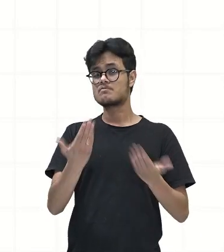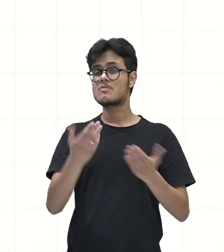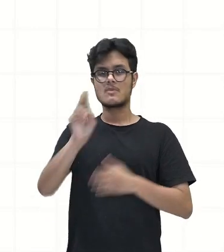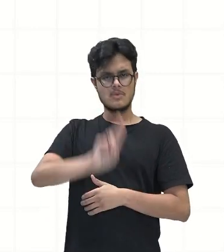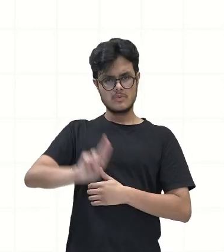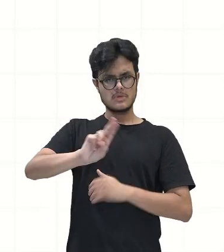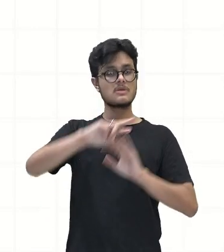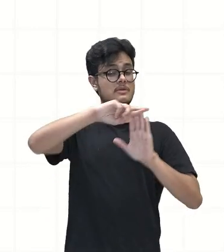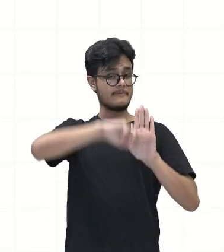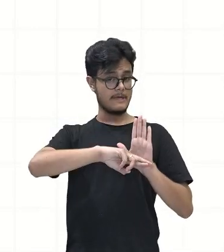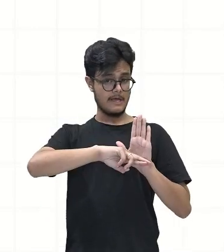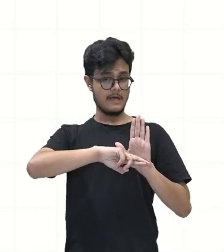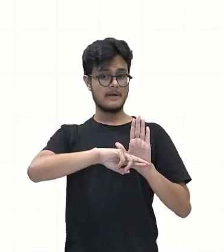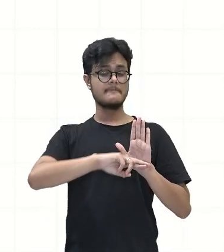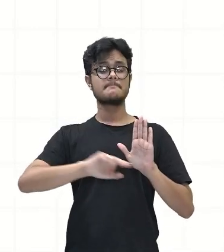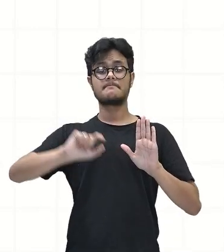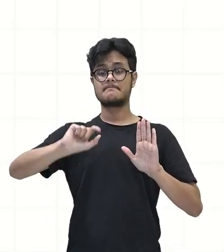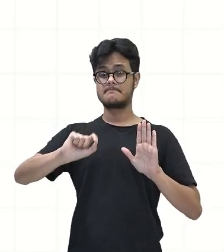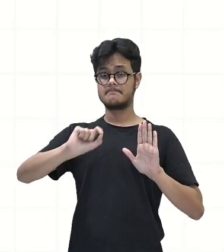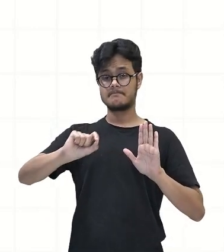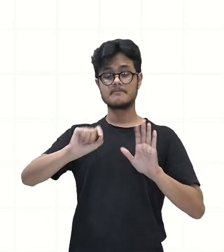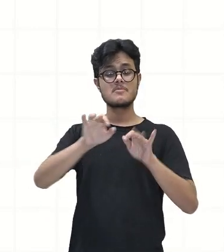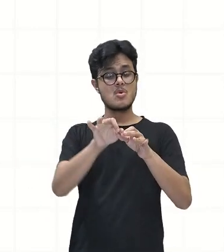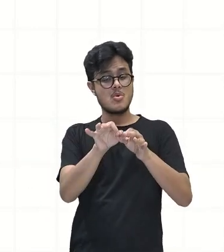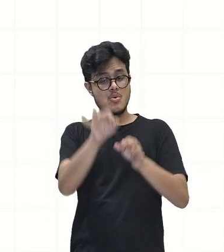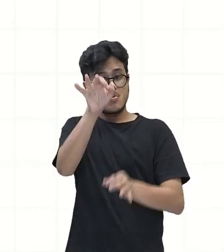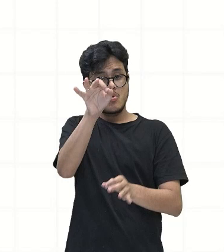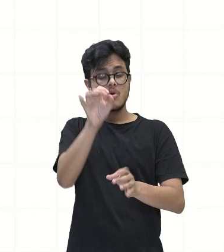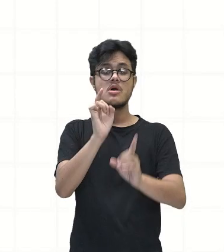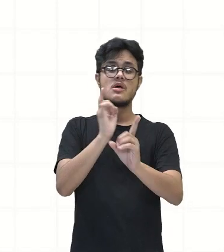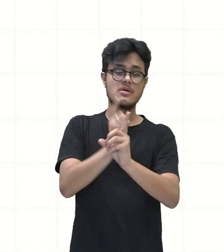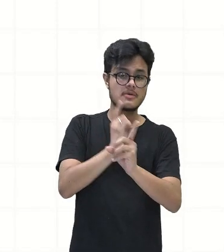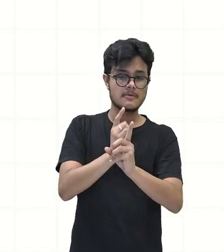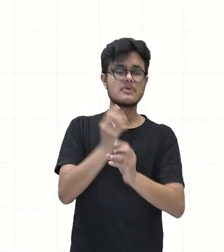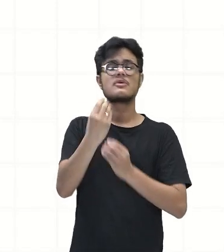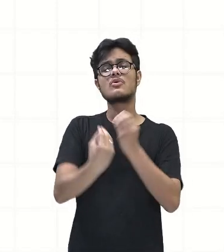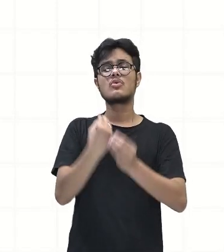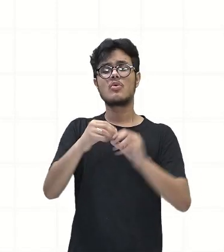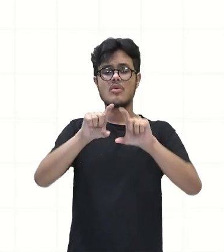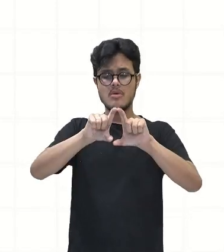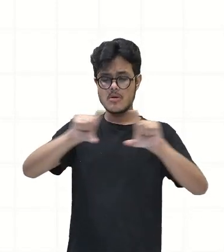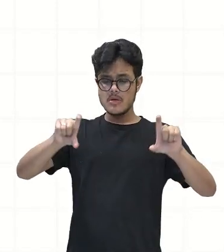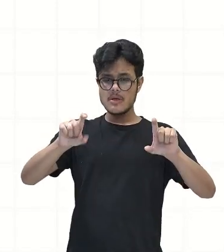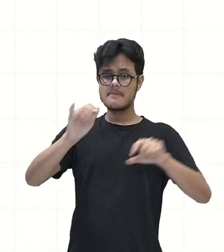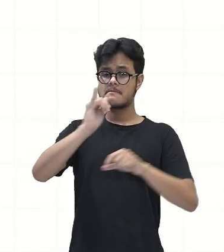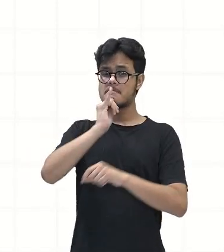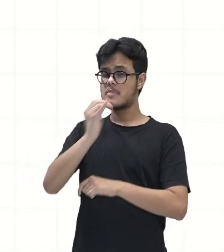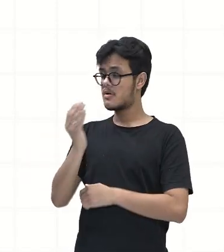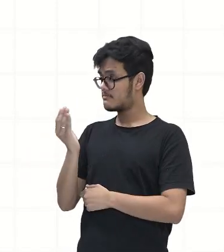para encontrar a altura do triângulo equilátero vai ficar dessa forma, olha só.